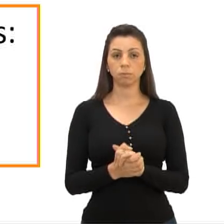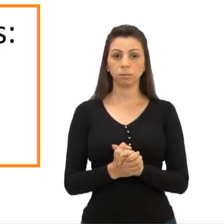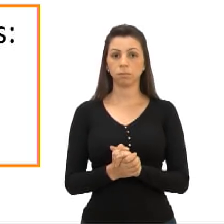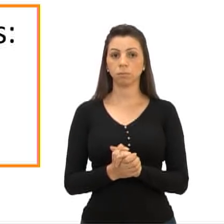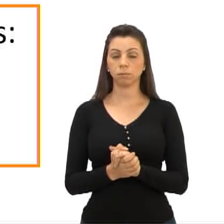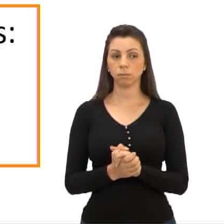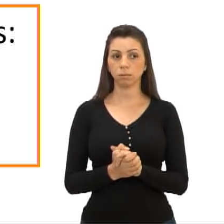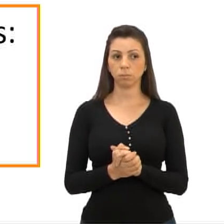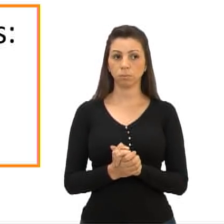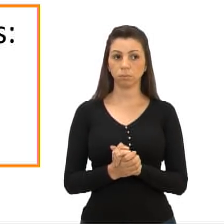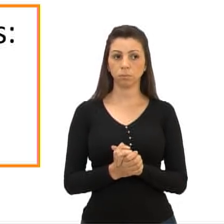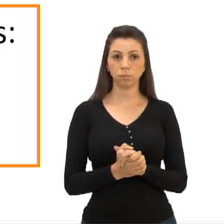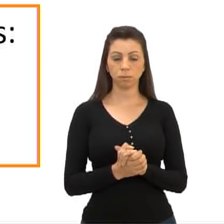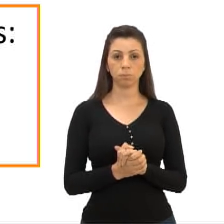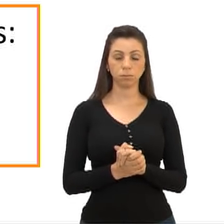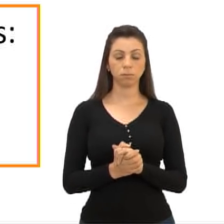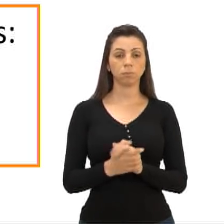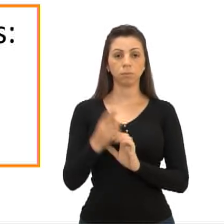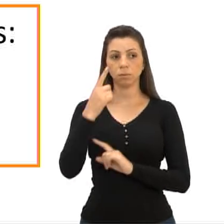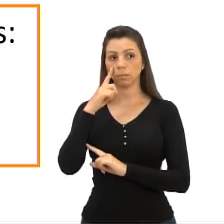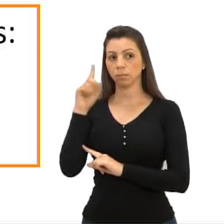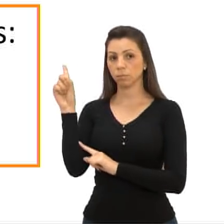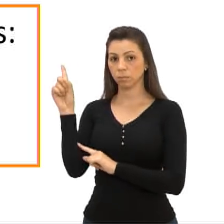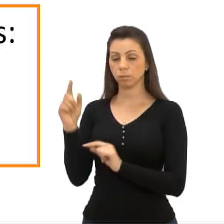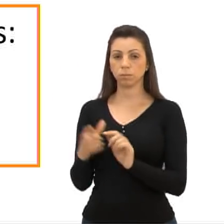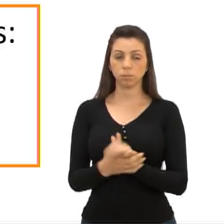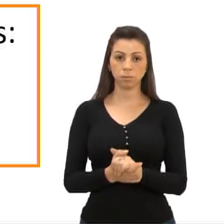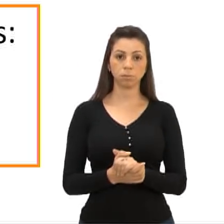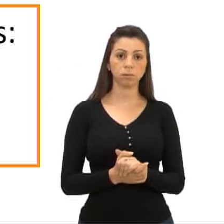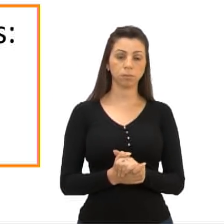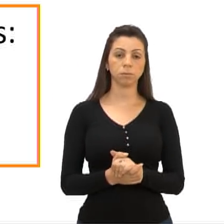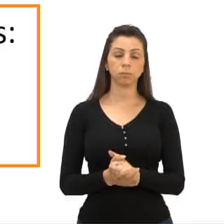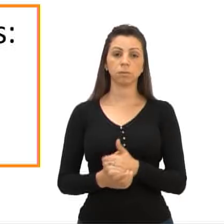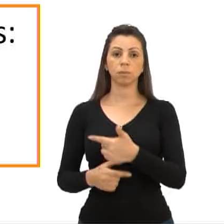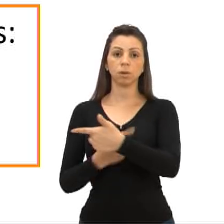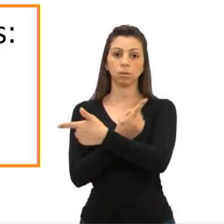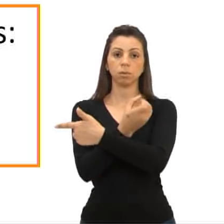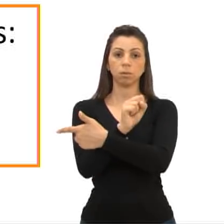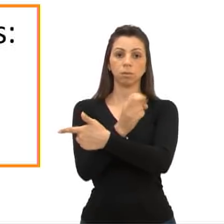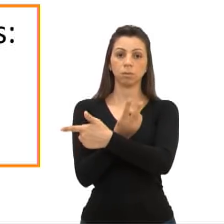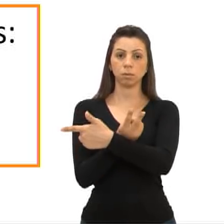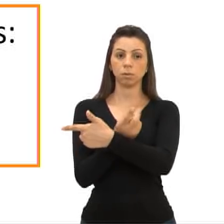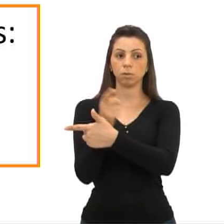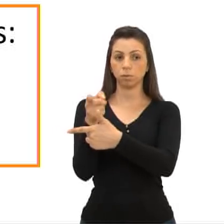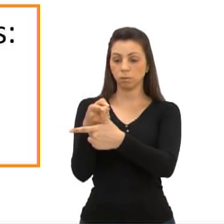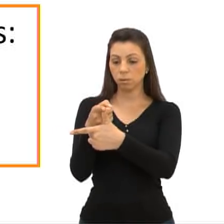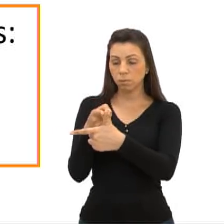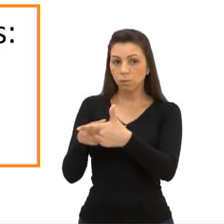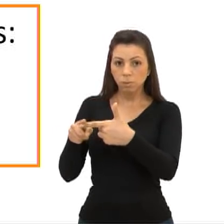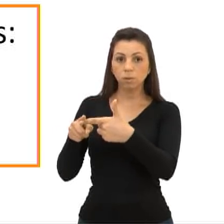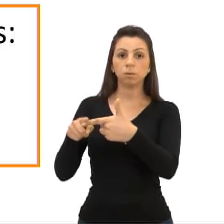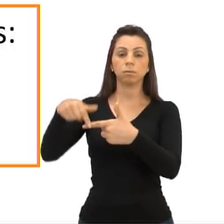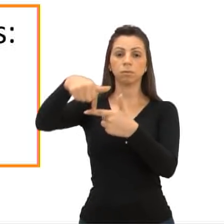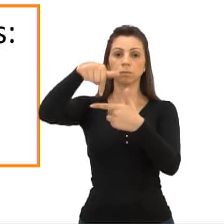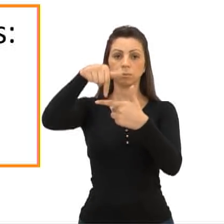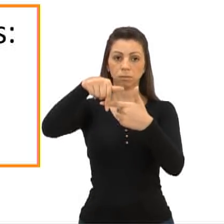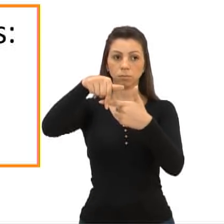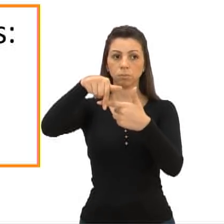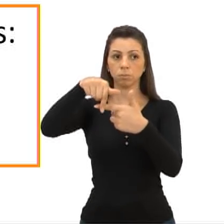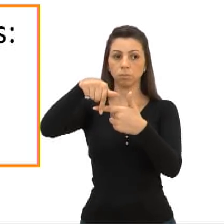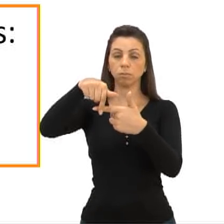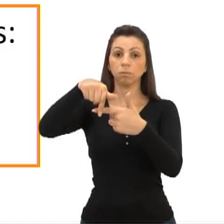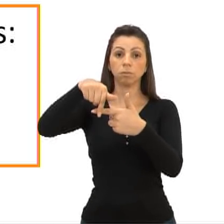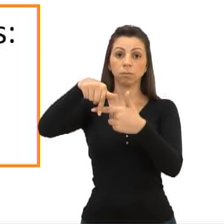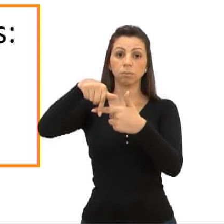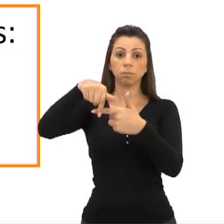91, 182. Dividindo o resultado 182 por 7, que é